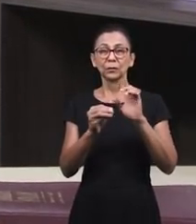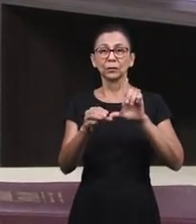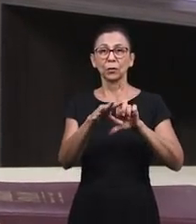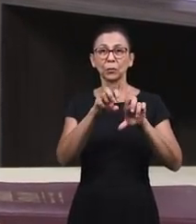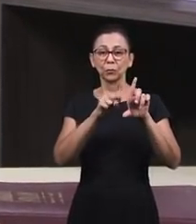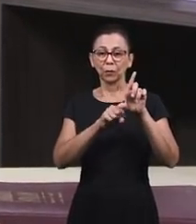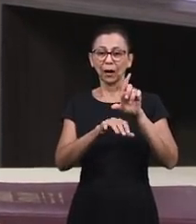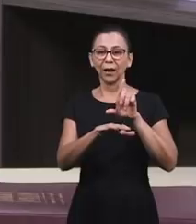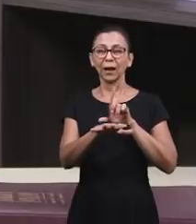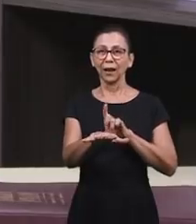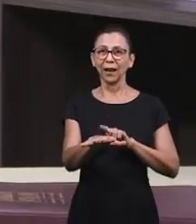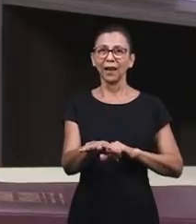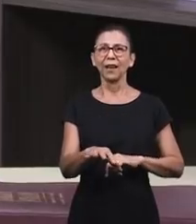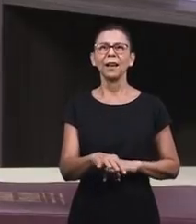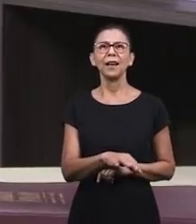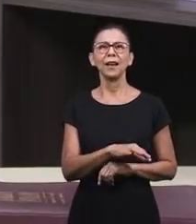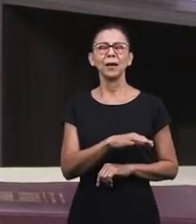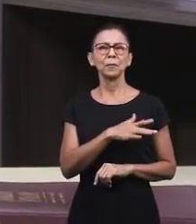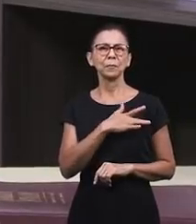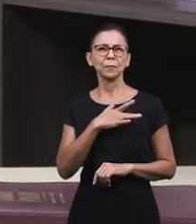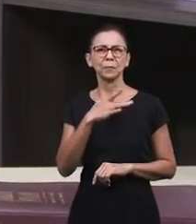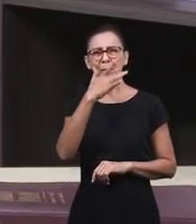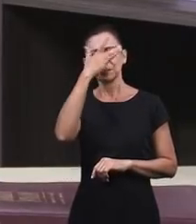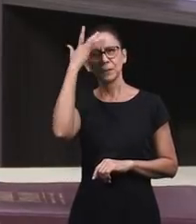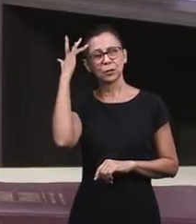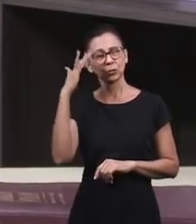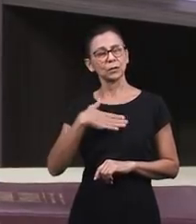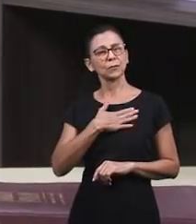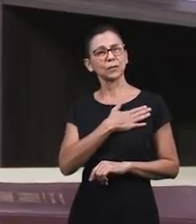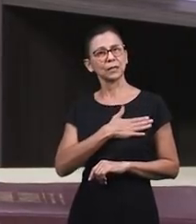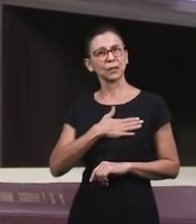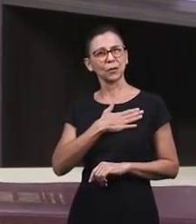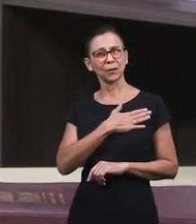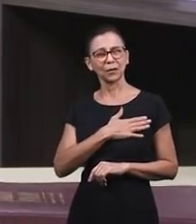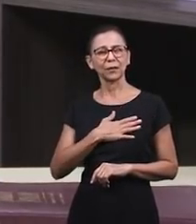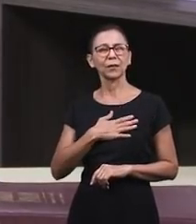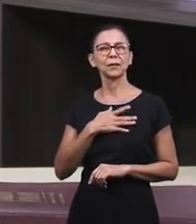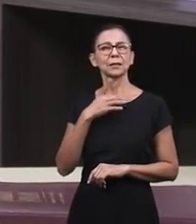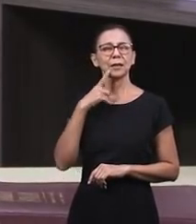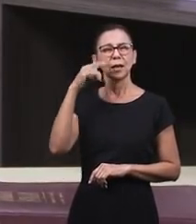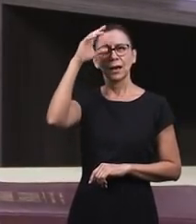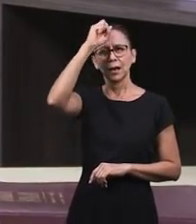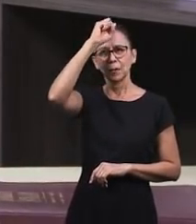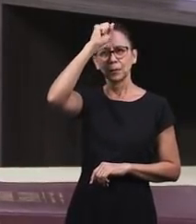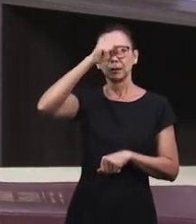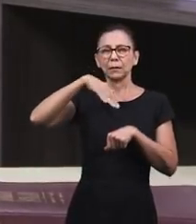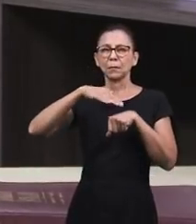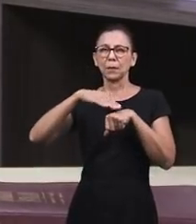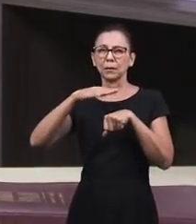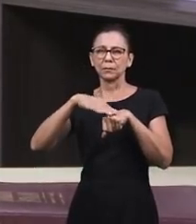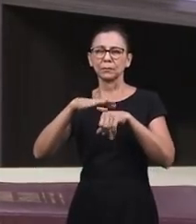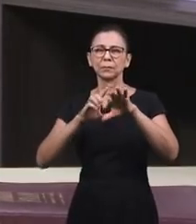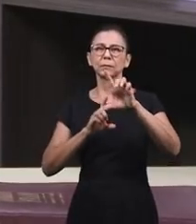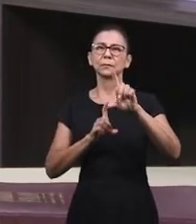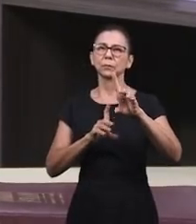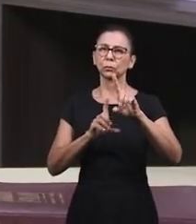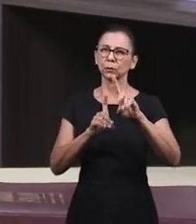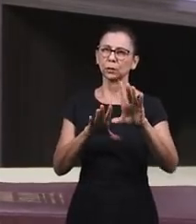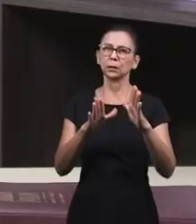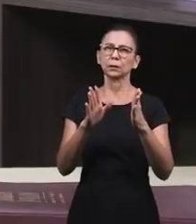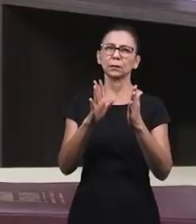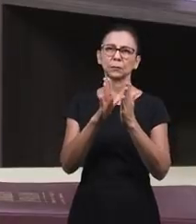você gosta, com as pessoas que querem conhecer acerca da Palavra de Deus, saber acerca das doutrinas